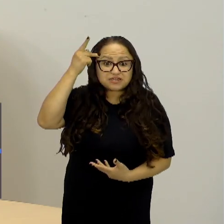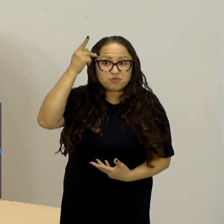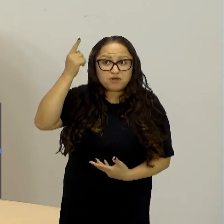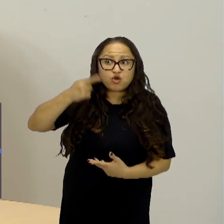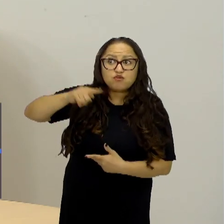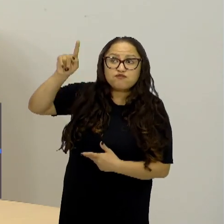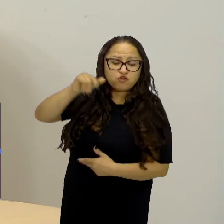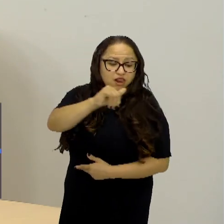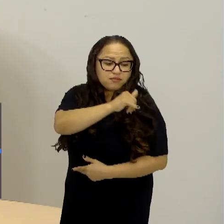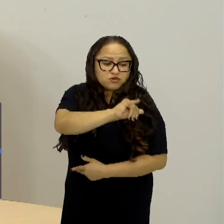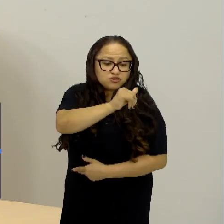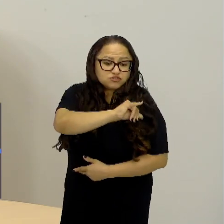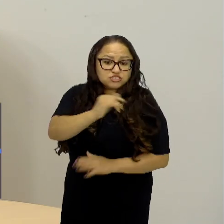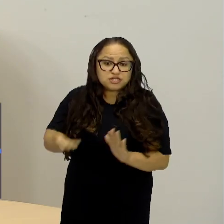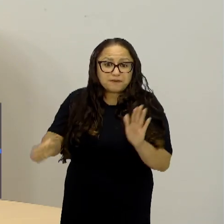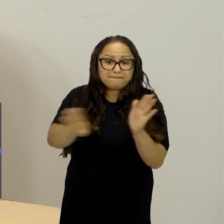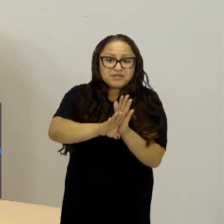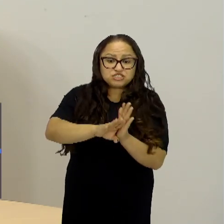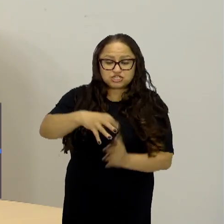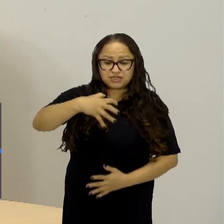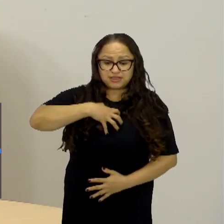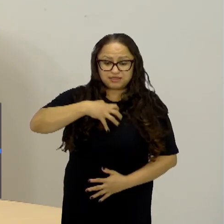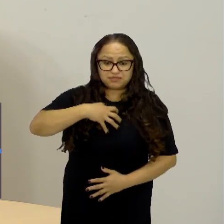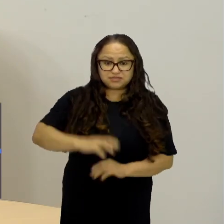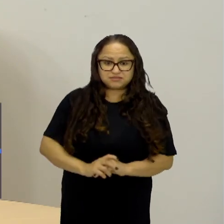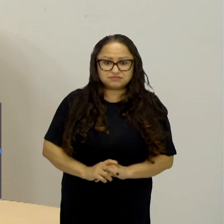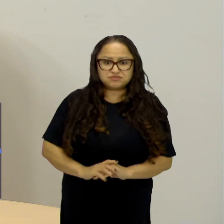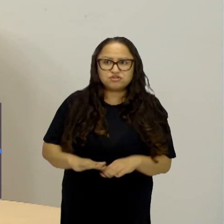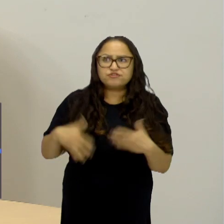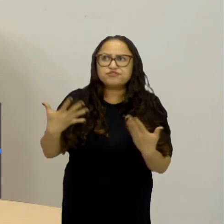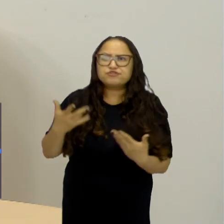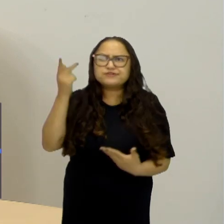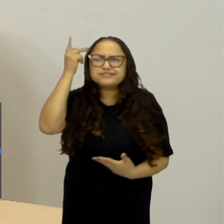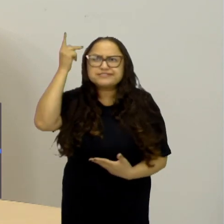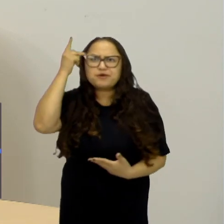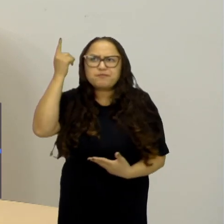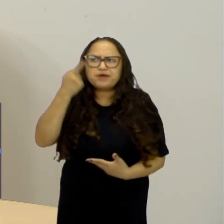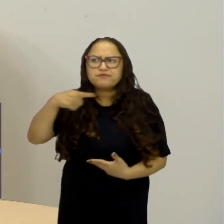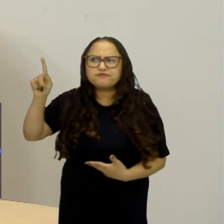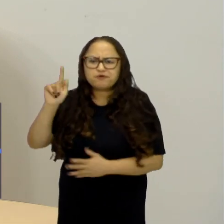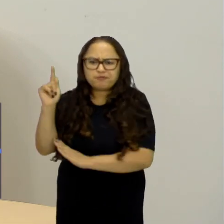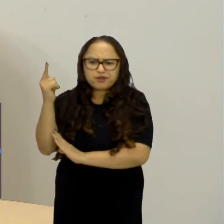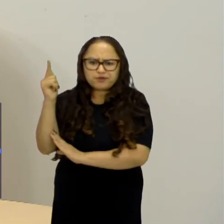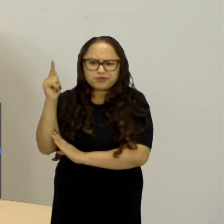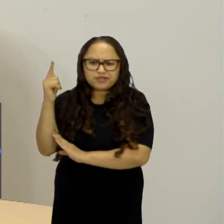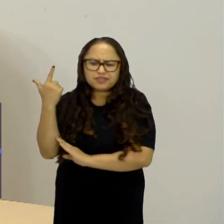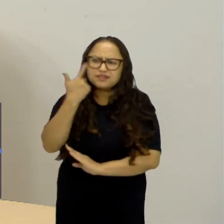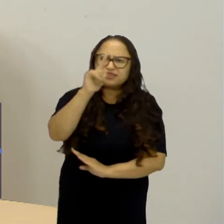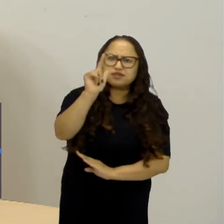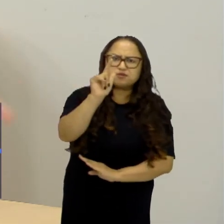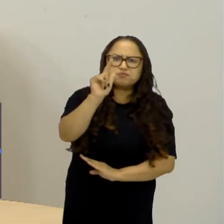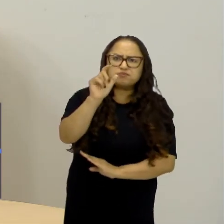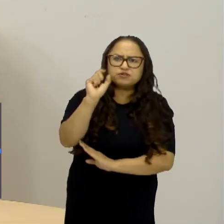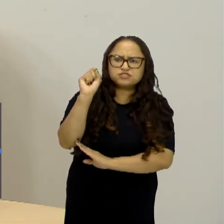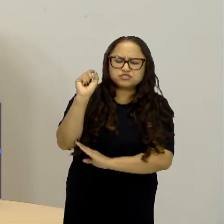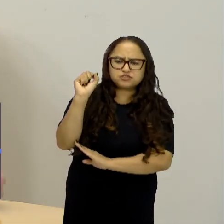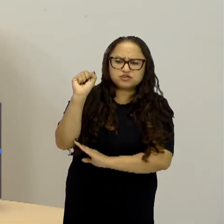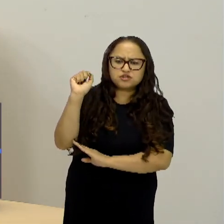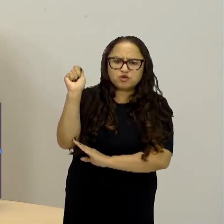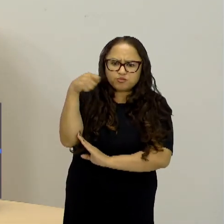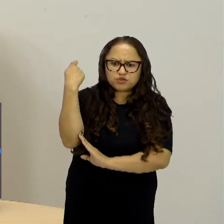Rio de Janeiro, vou chegar na Bahia. Perfeito. Aí você fala, eu estou em São Paulo, aí eu vou para Goiás, depois eu vou para o Rio Grande do Sul e depois eu vou para o